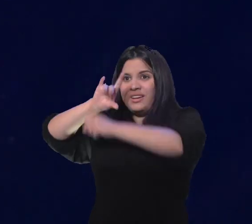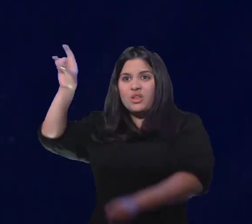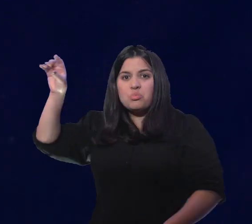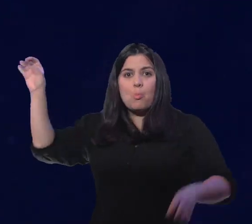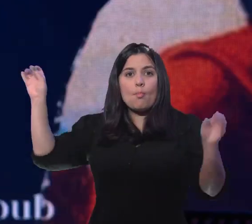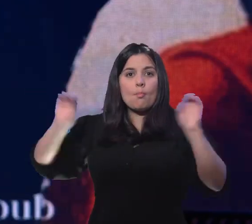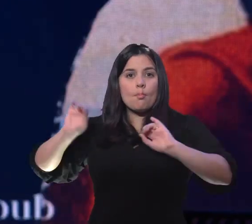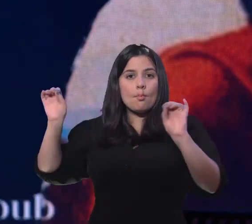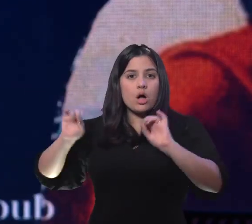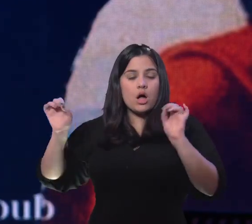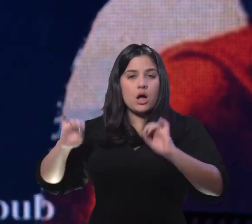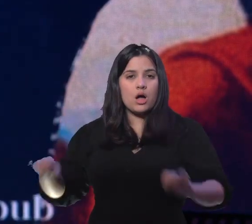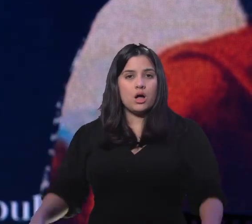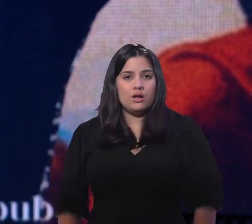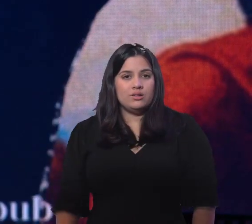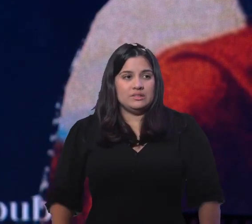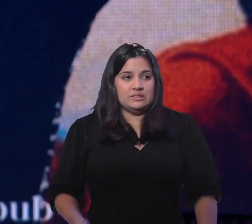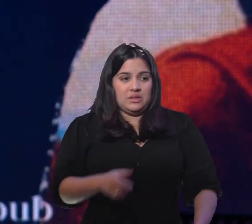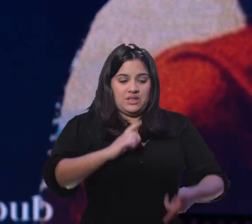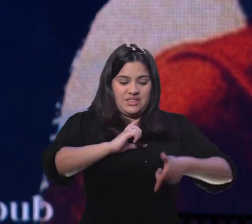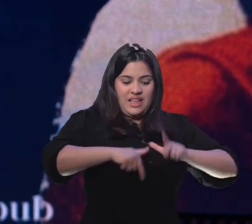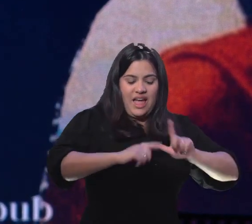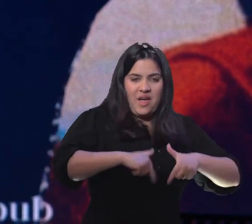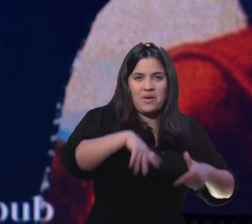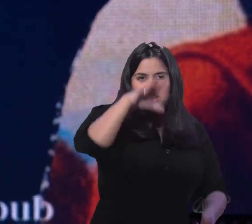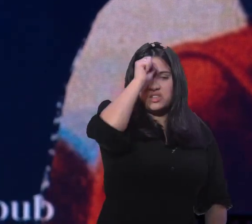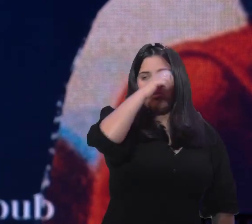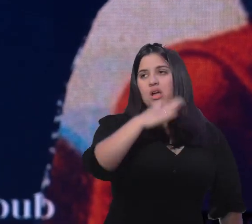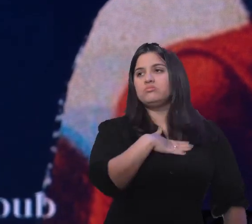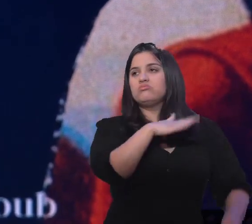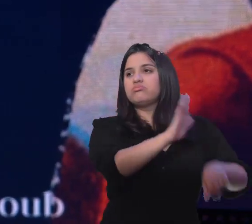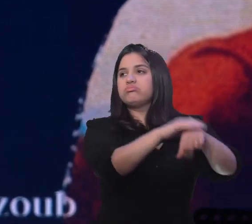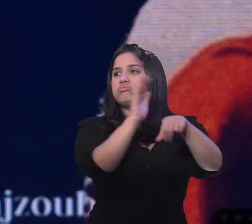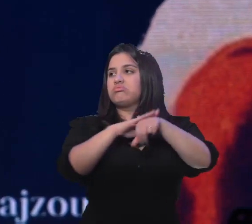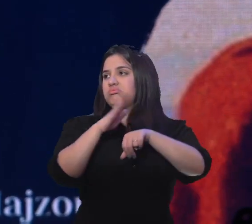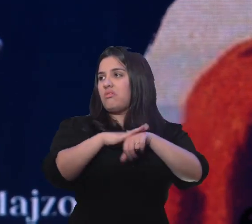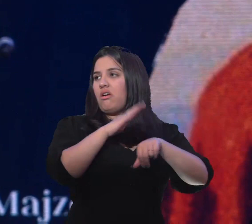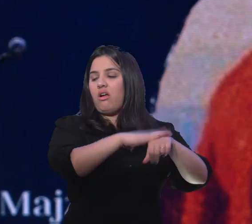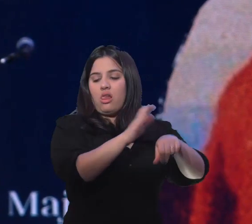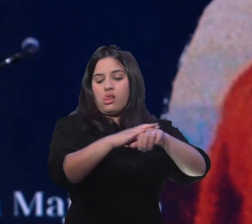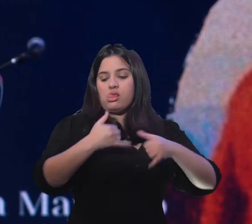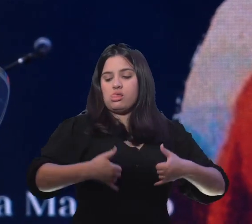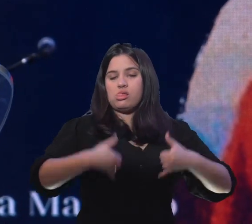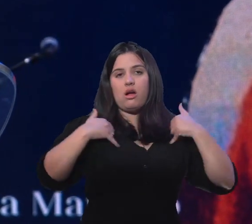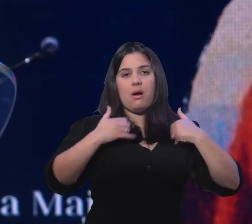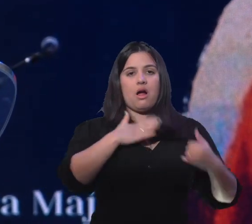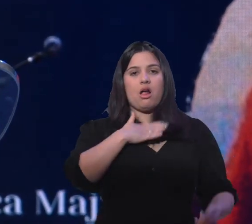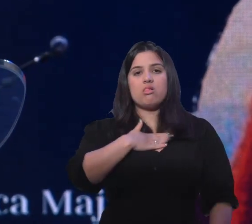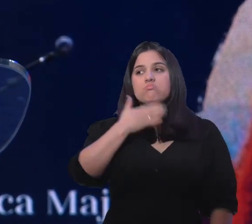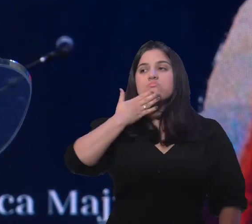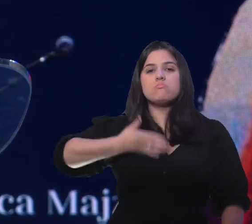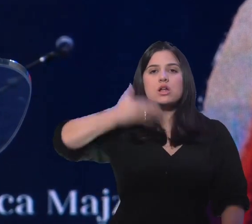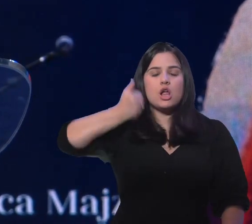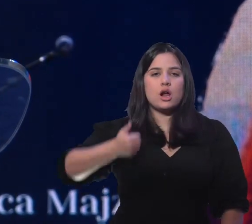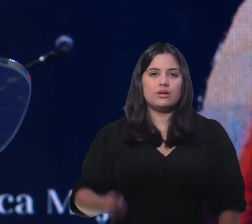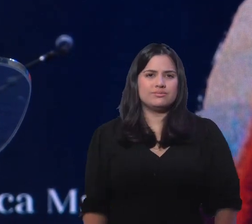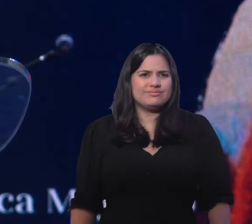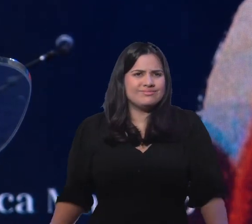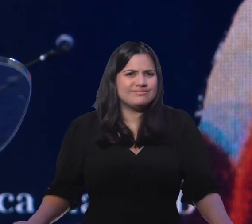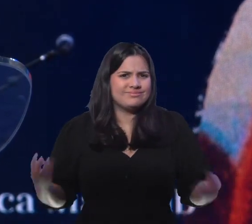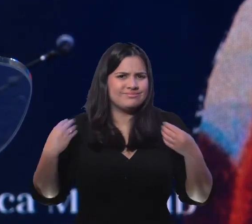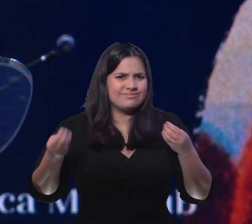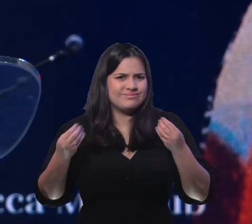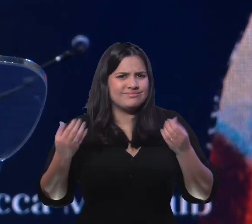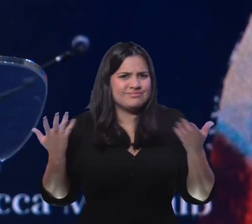ainda acreditavam que o jeito deles era melhor. Eles ainda acreditavam que estar lá na zona deles de conforto, ou naquilo que eles achavam